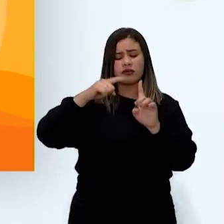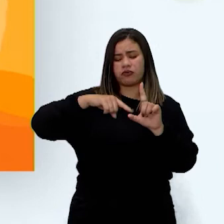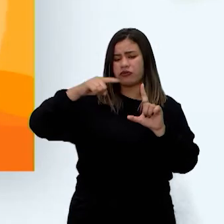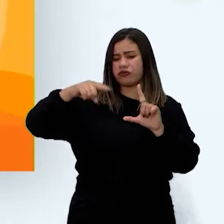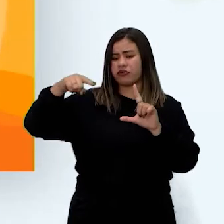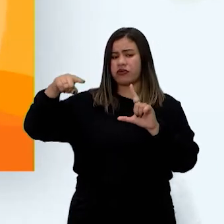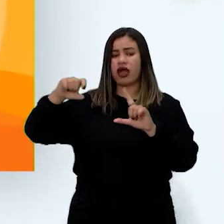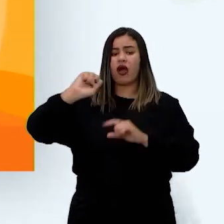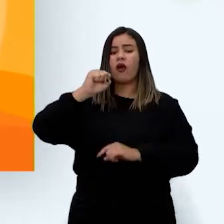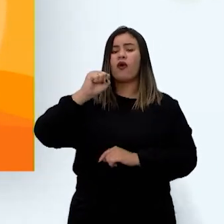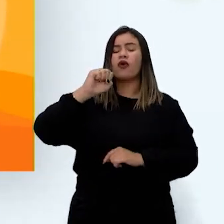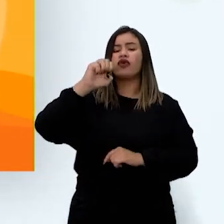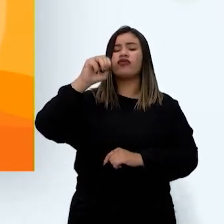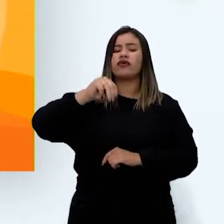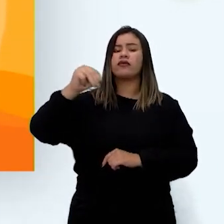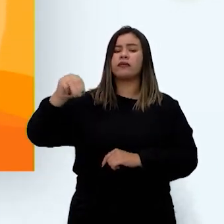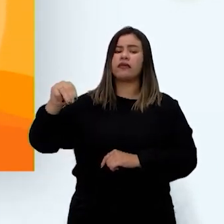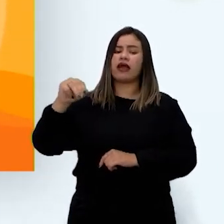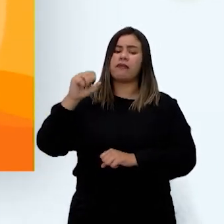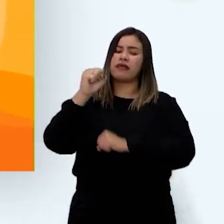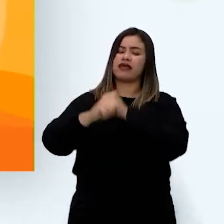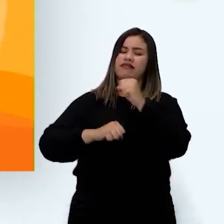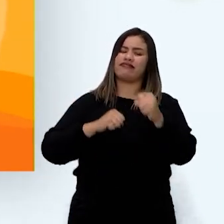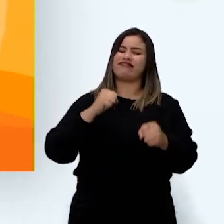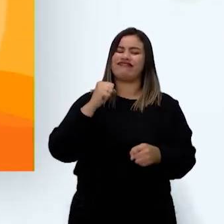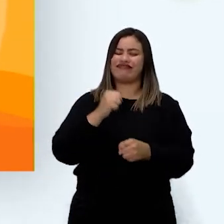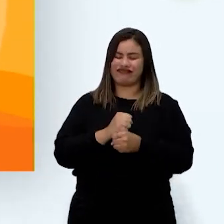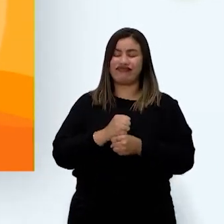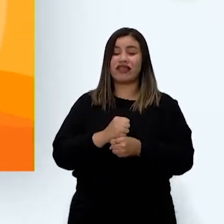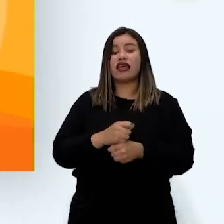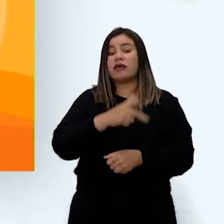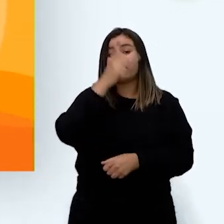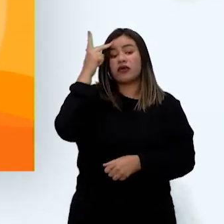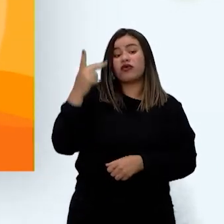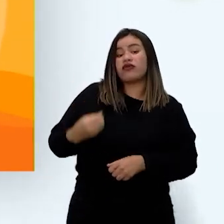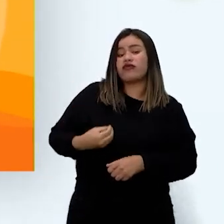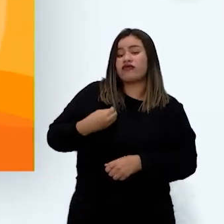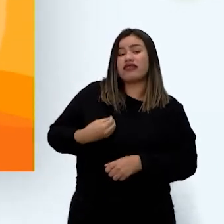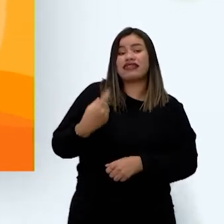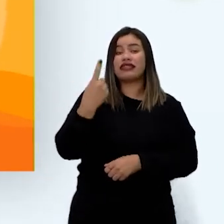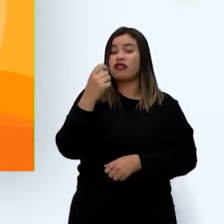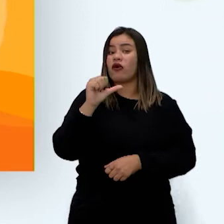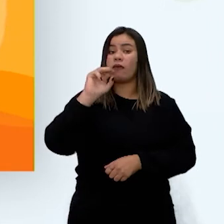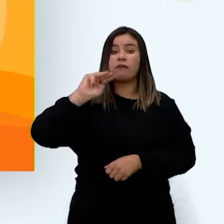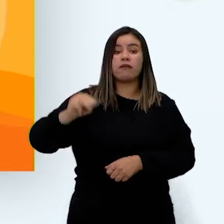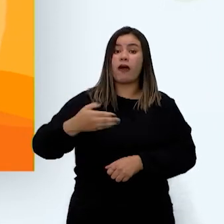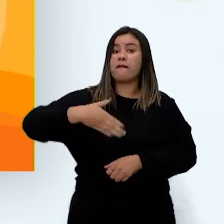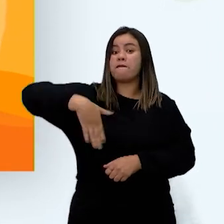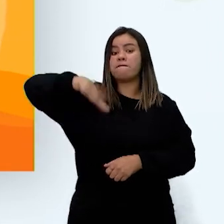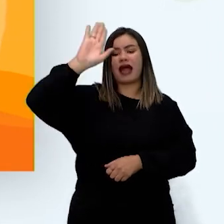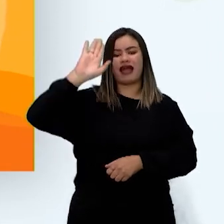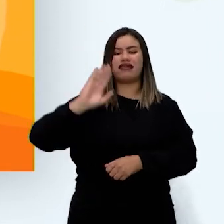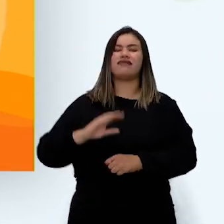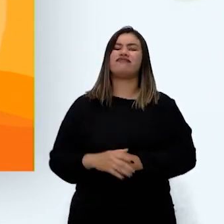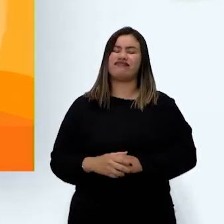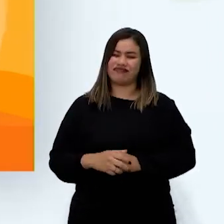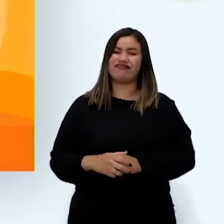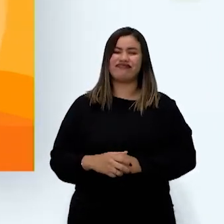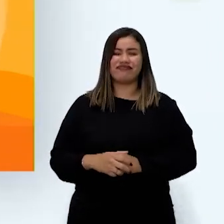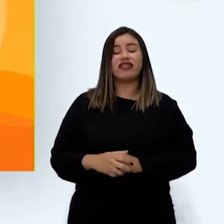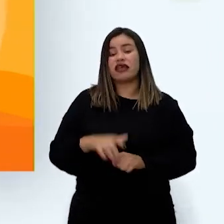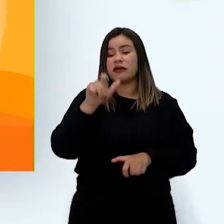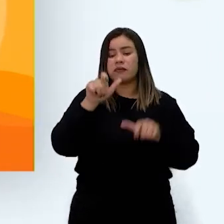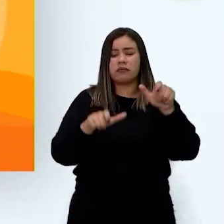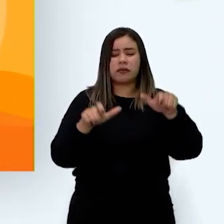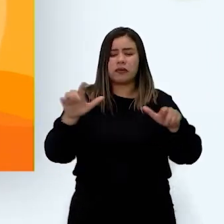ultrapassam os 800 milímetros anuais e onde vivem mais de 19 milhões de pessoas e se concentra o maior contingente de